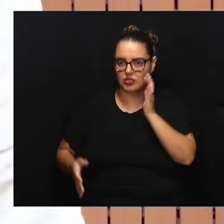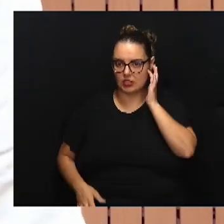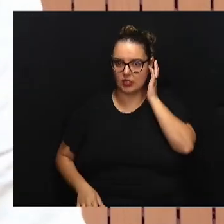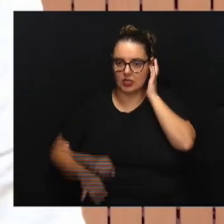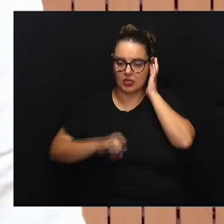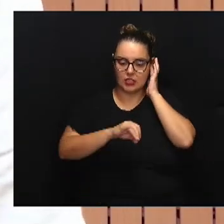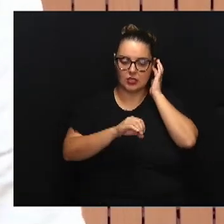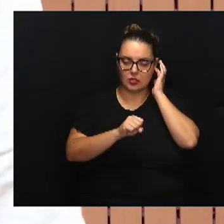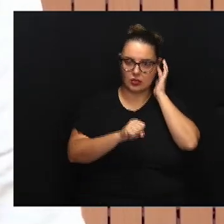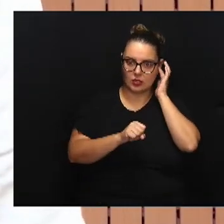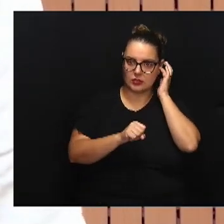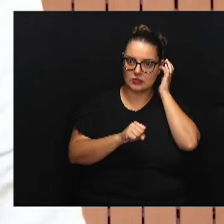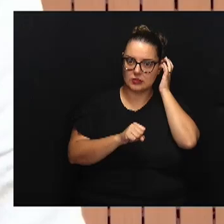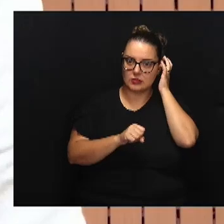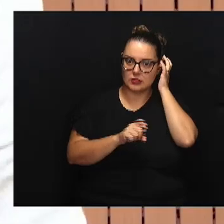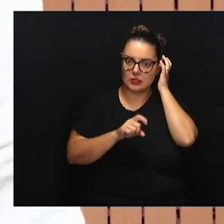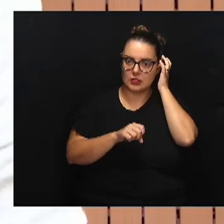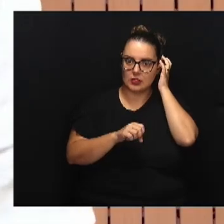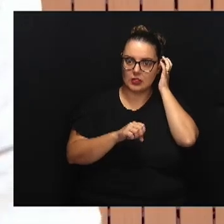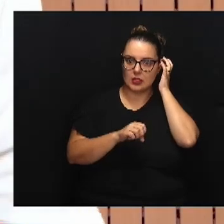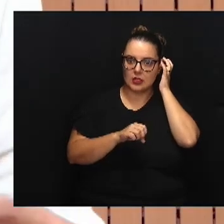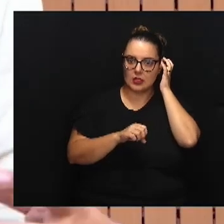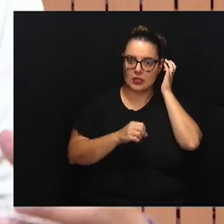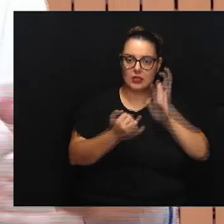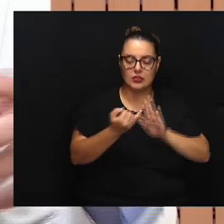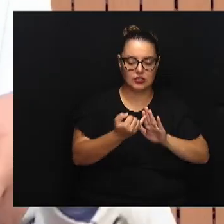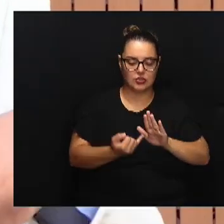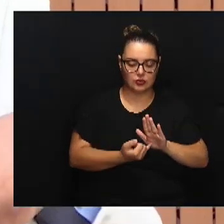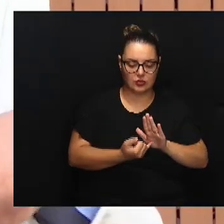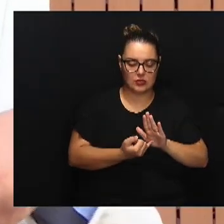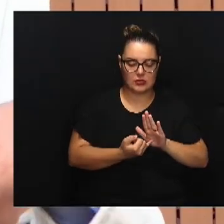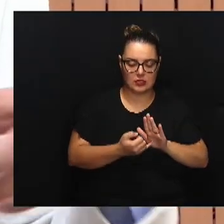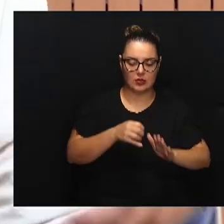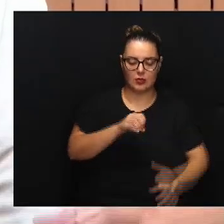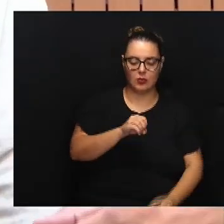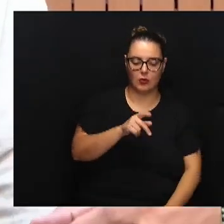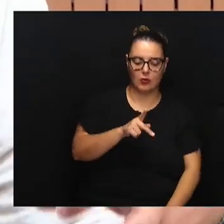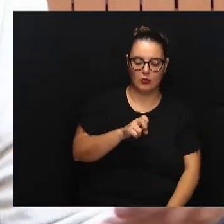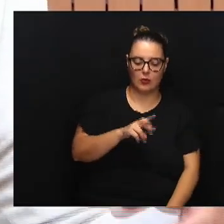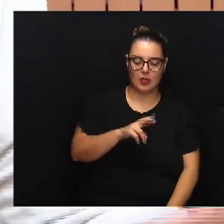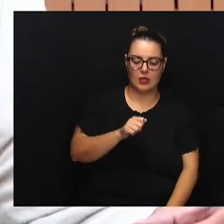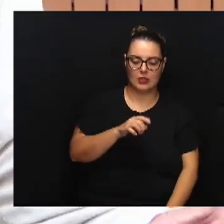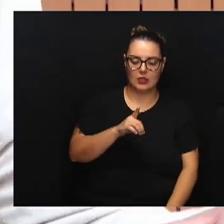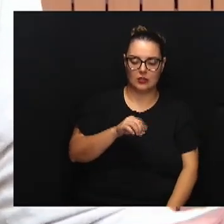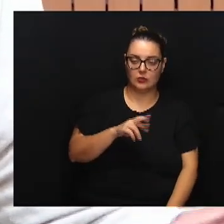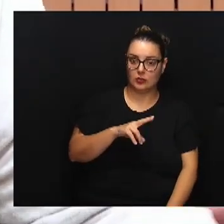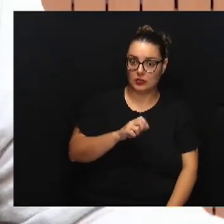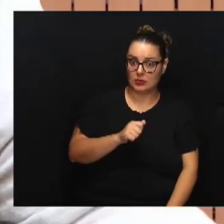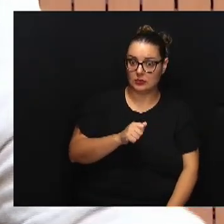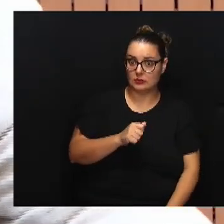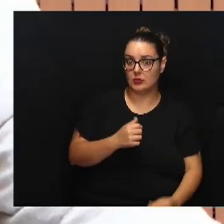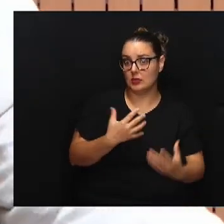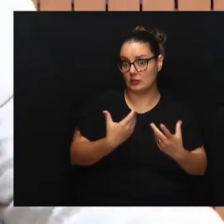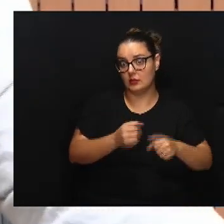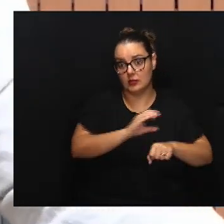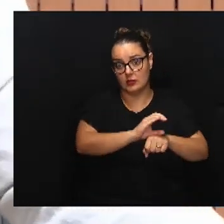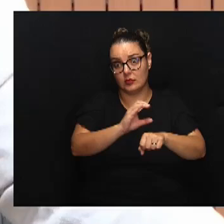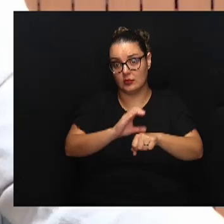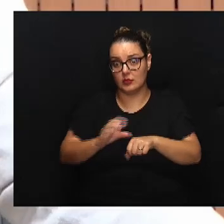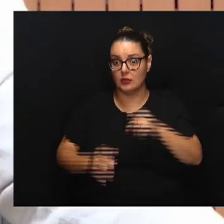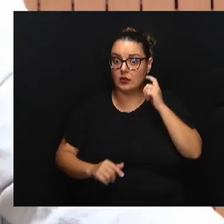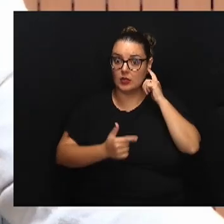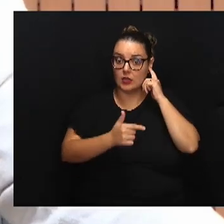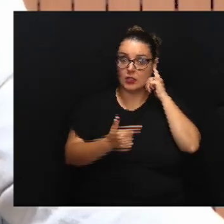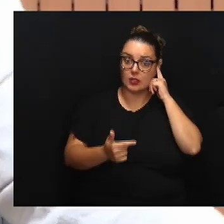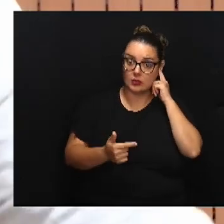Essas instituições operadoras, elas podem abrigar cursinhos que não têm